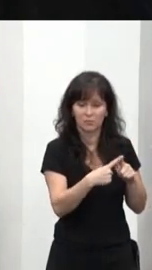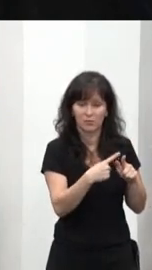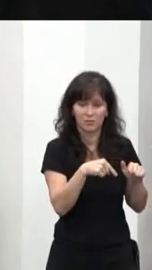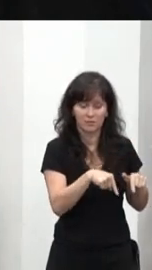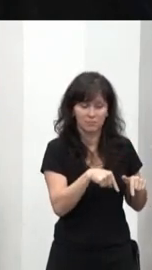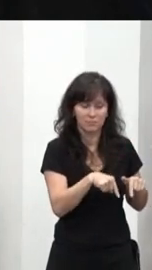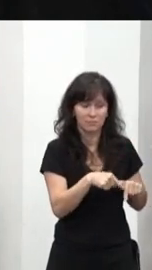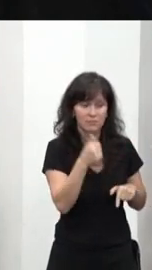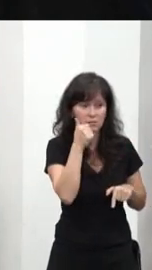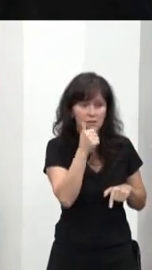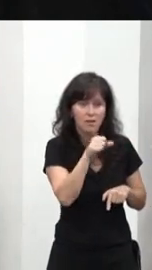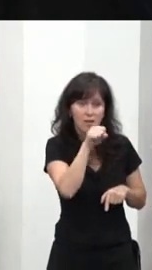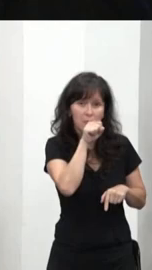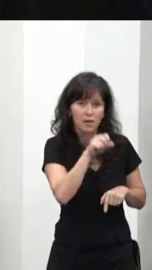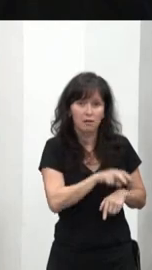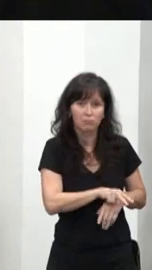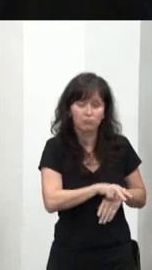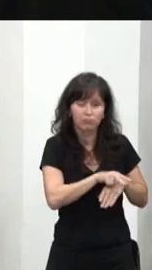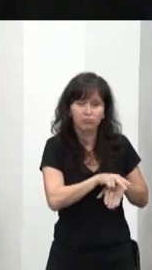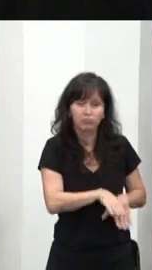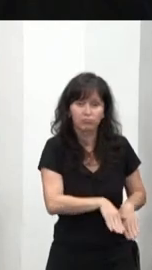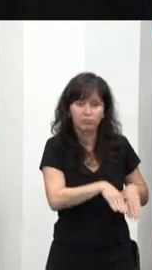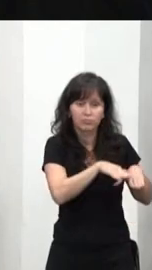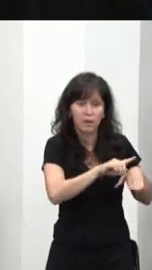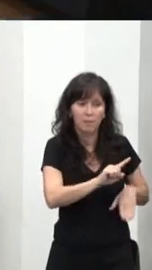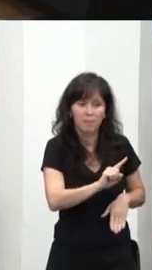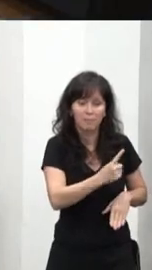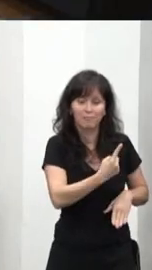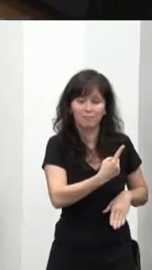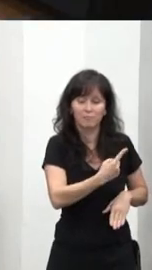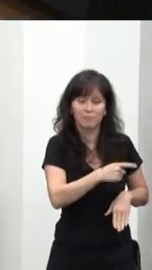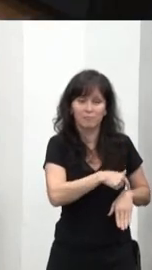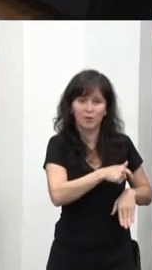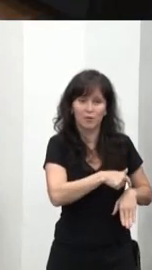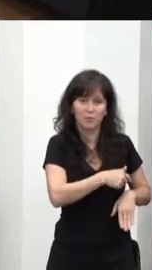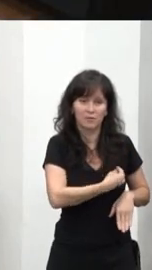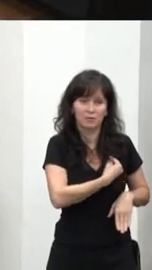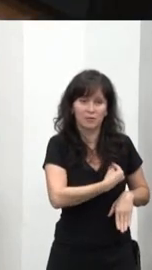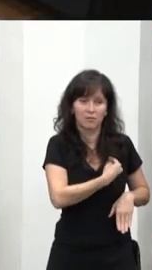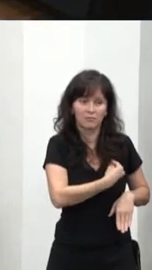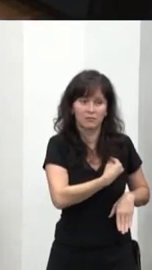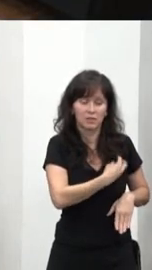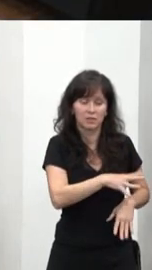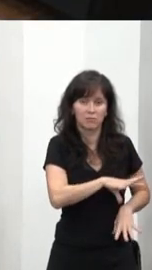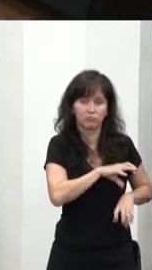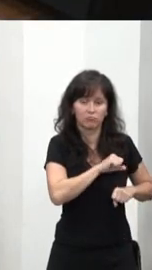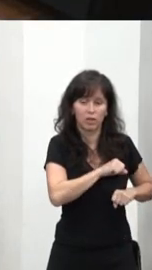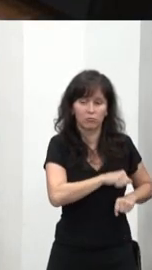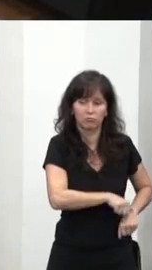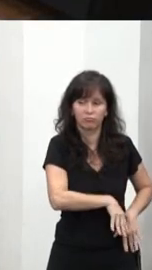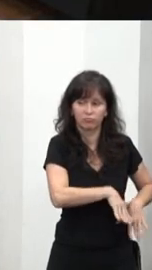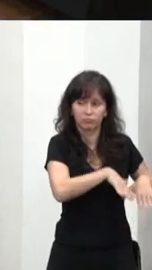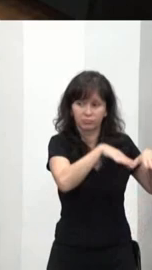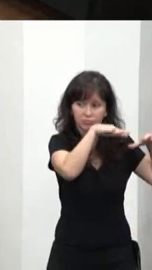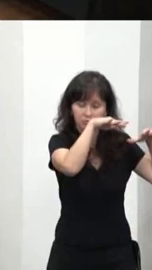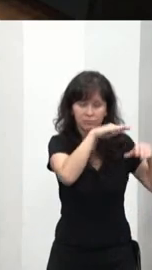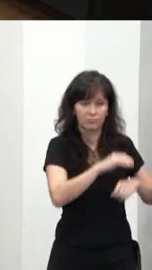anos de vida e de cultura que a gente recebe e passa para o resto das nossas vidas era isso sim